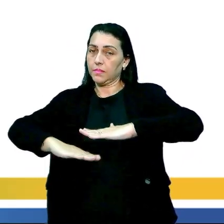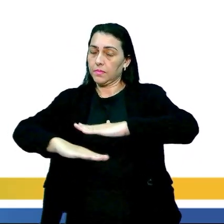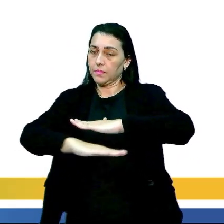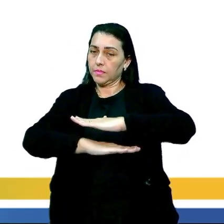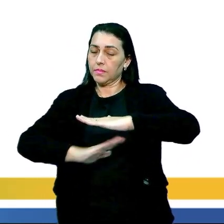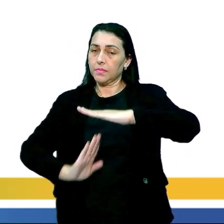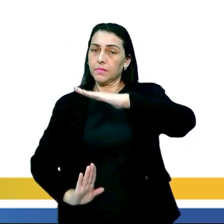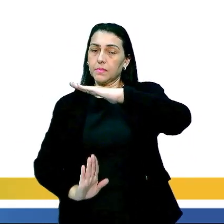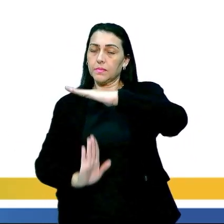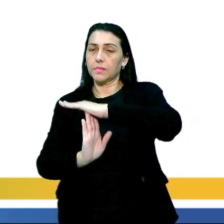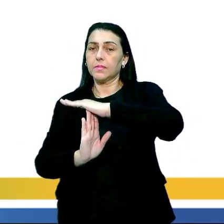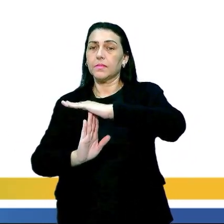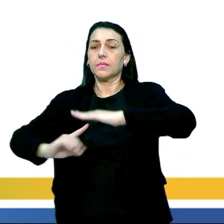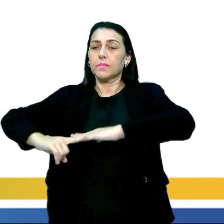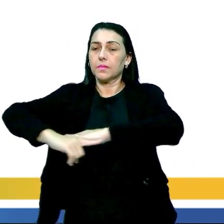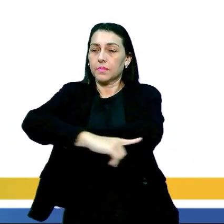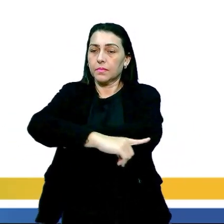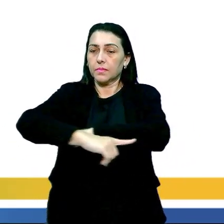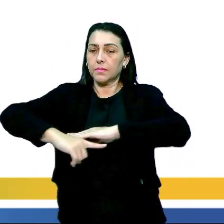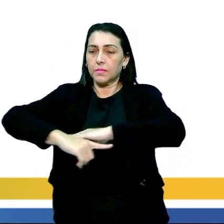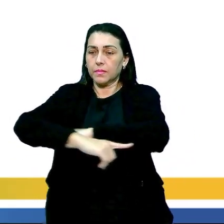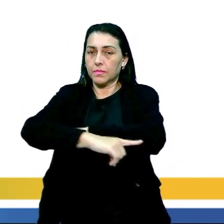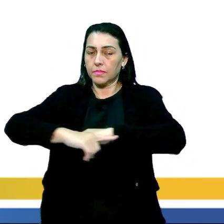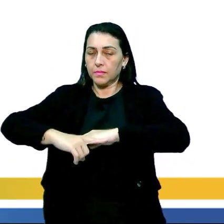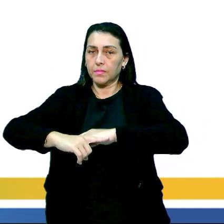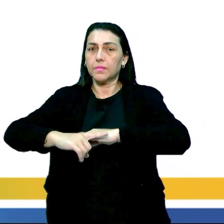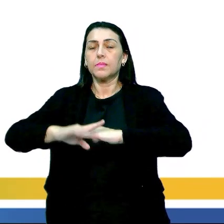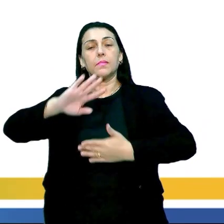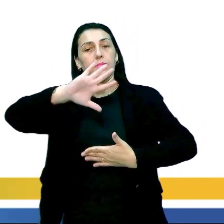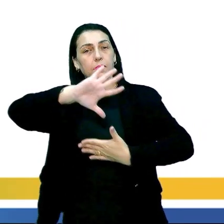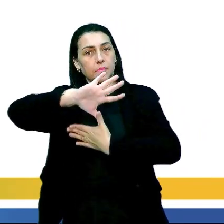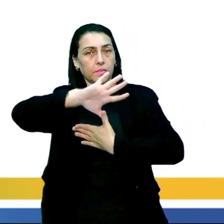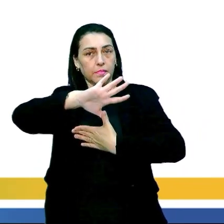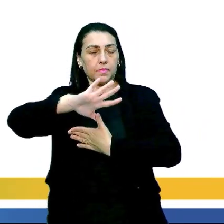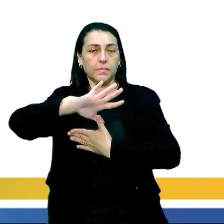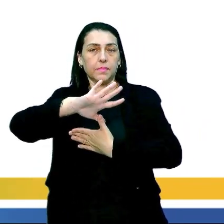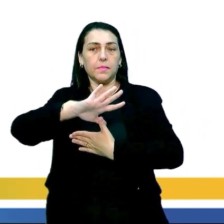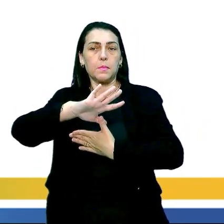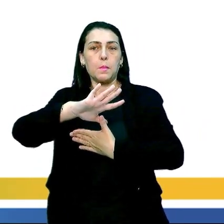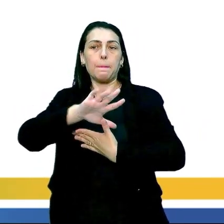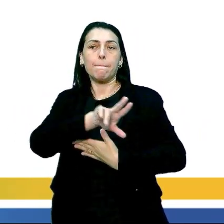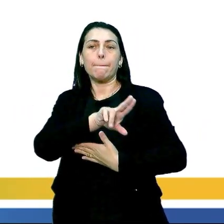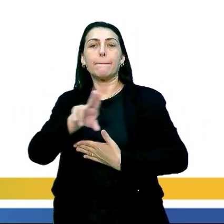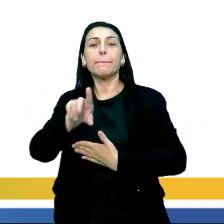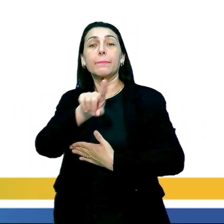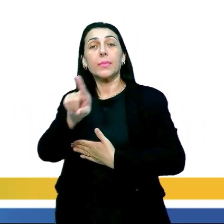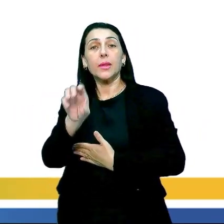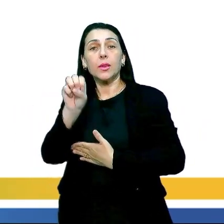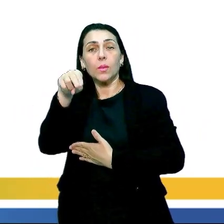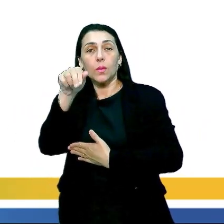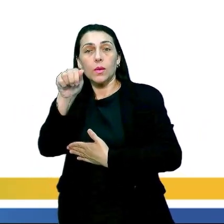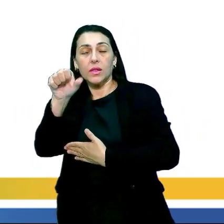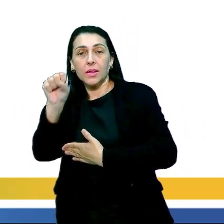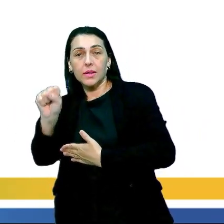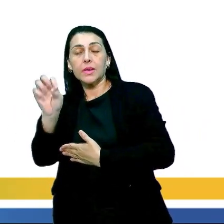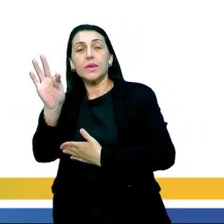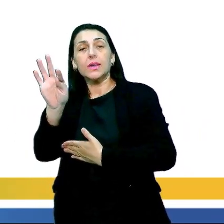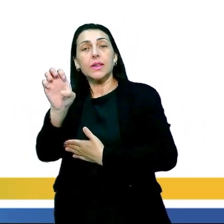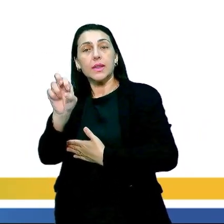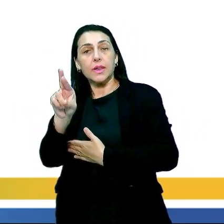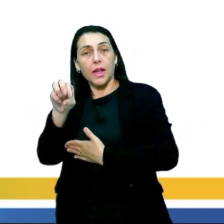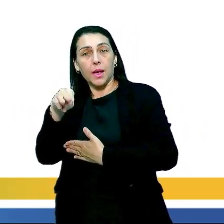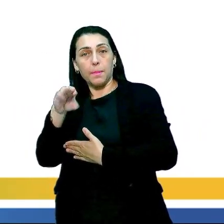terrestre até a linha do Equador. E esse mapa a gente costuma chamá-lo de zonas térmicas ou zonas